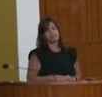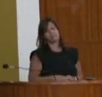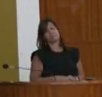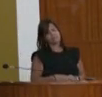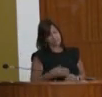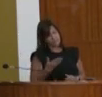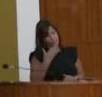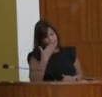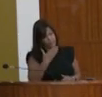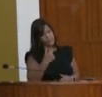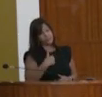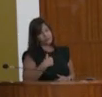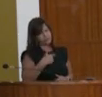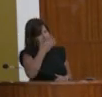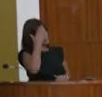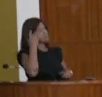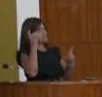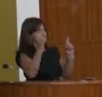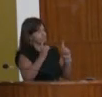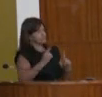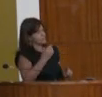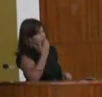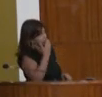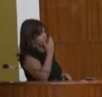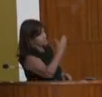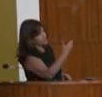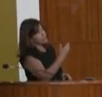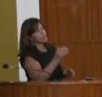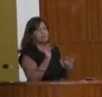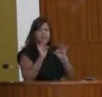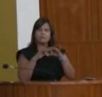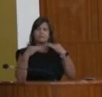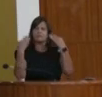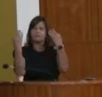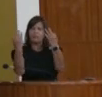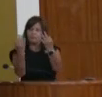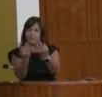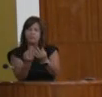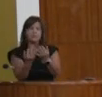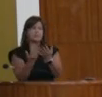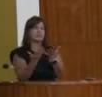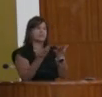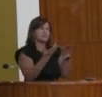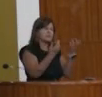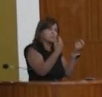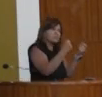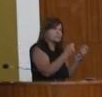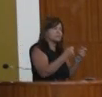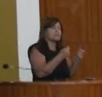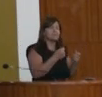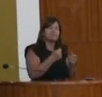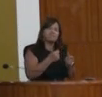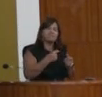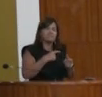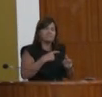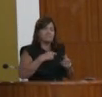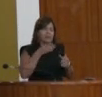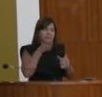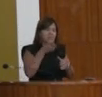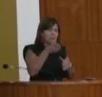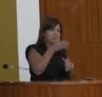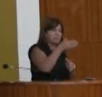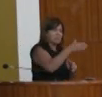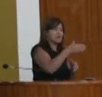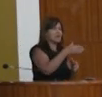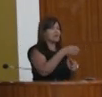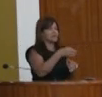de pedir isso, que nós, enquanto pessoas com deficiência, familiares, possamos estar ativos nisso, para que a gente possa contribuir de forma